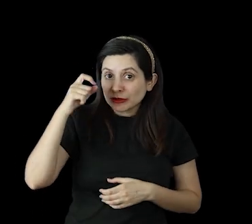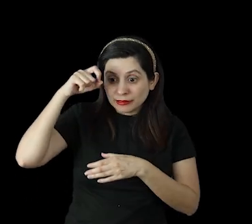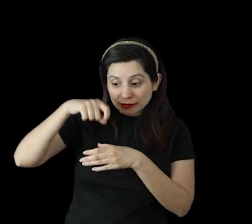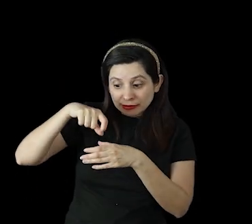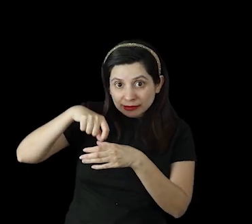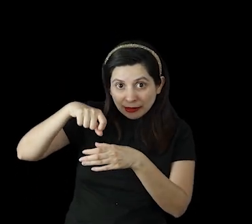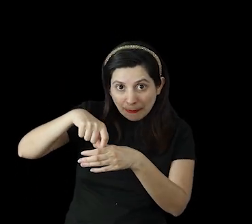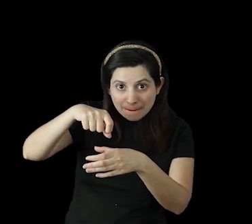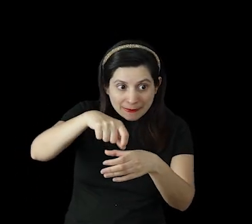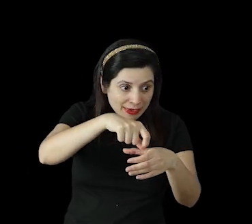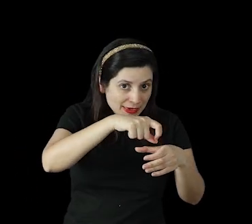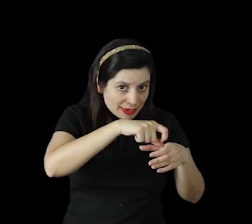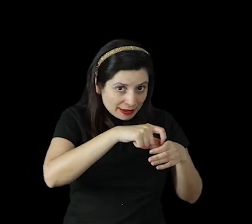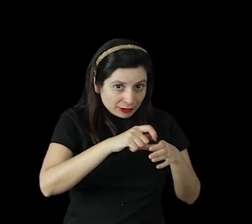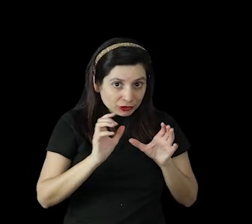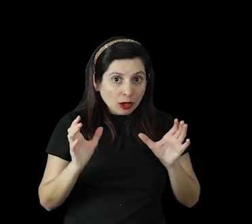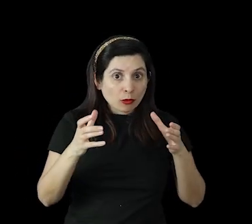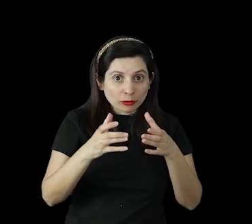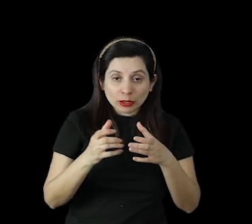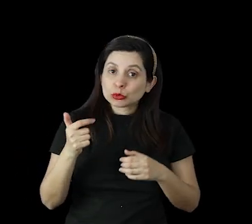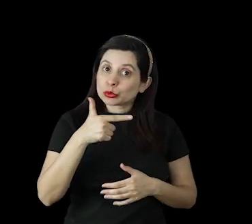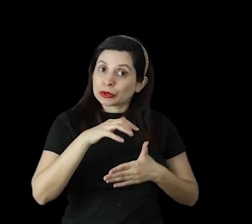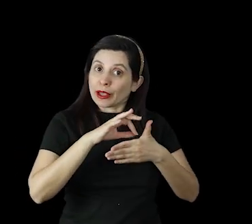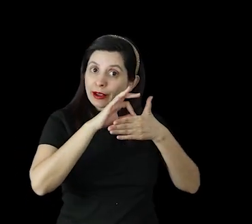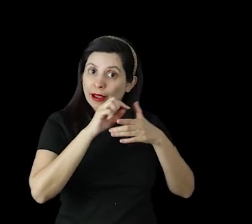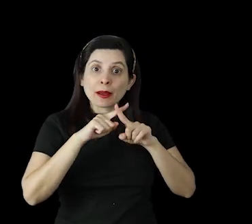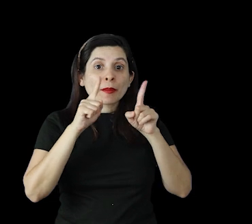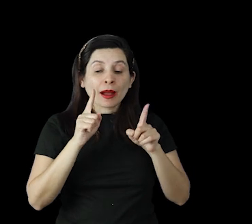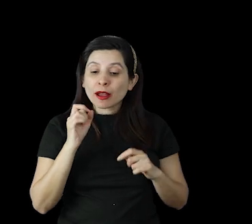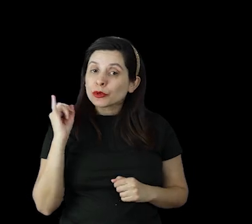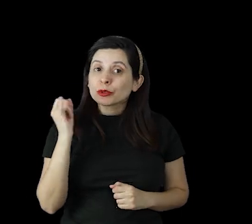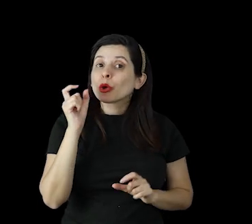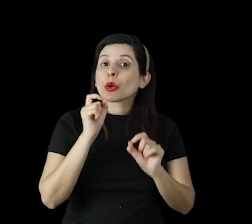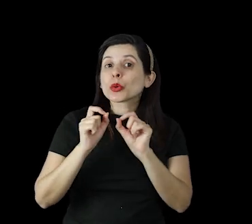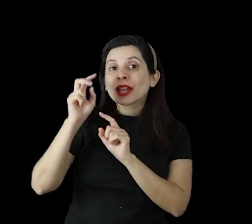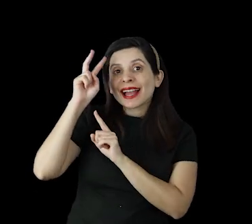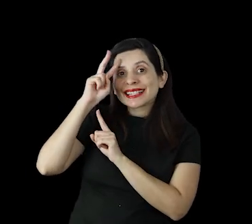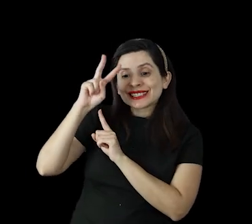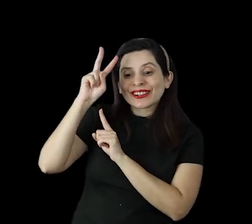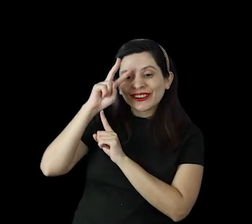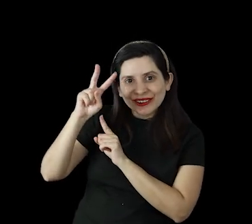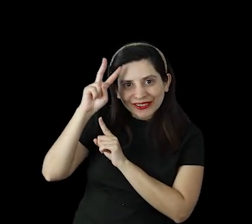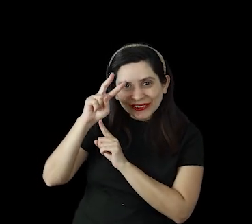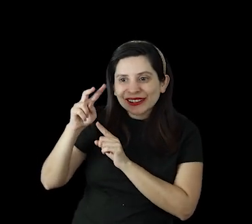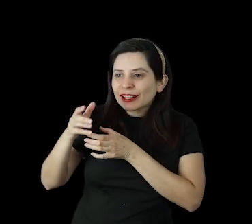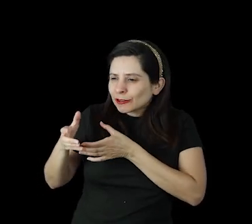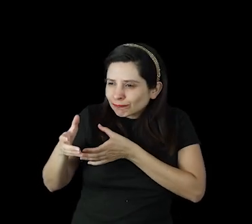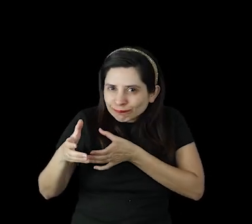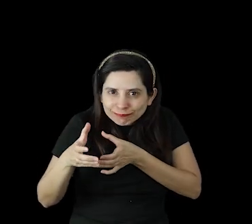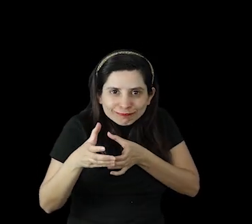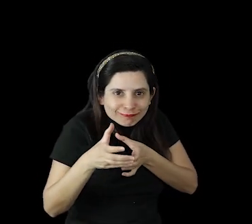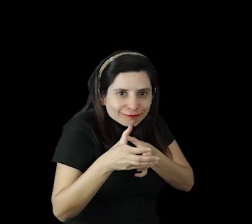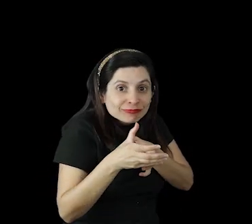sementes daquelas comunidades quanto a carne. Só que o que importava era a história que o caçador,